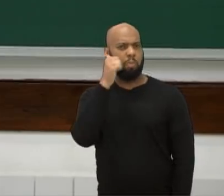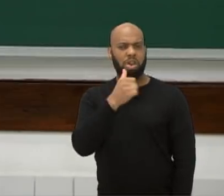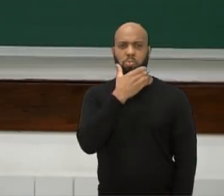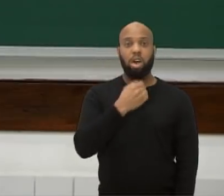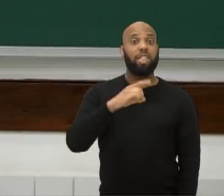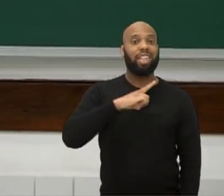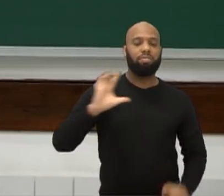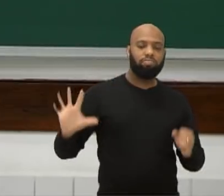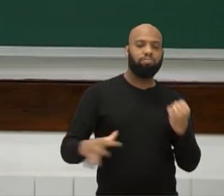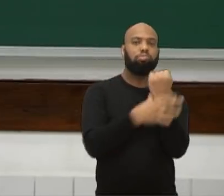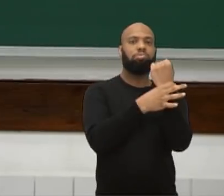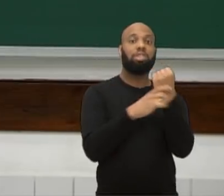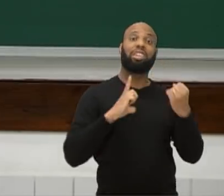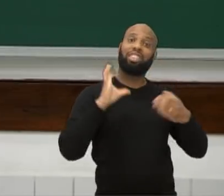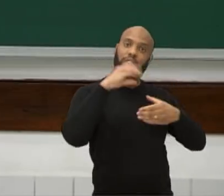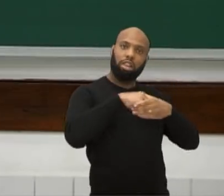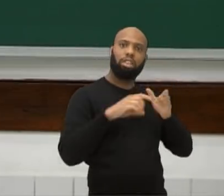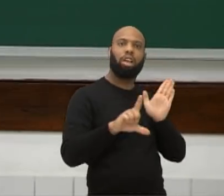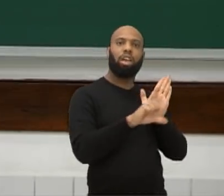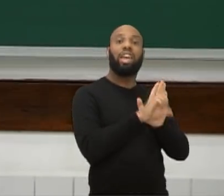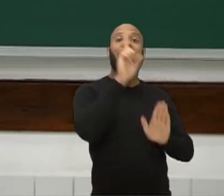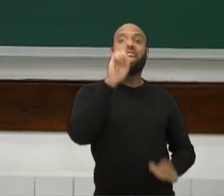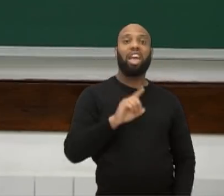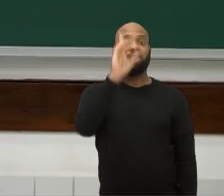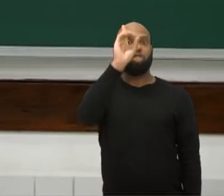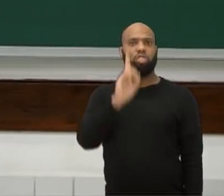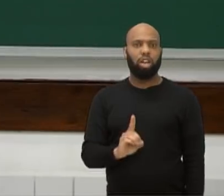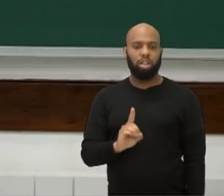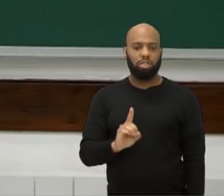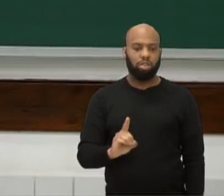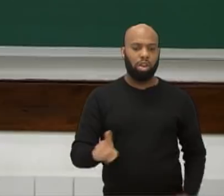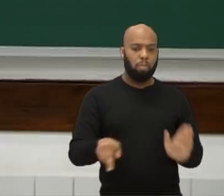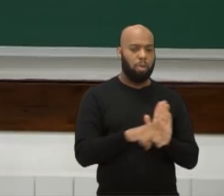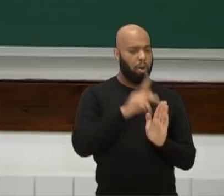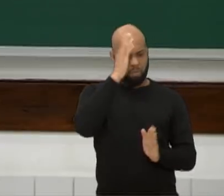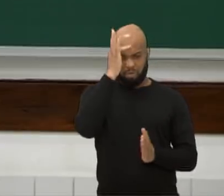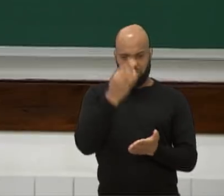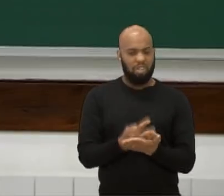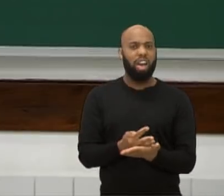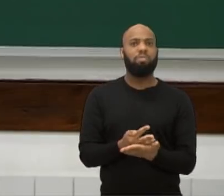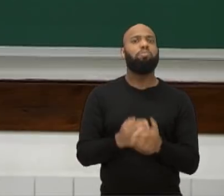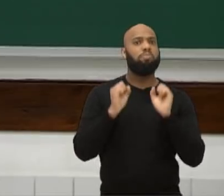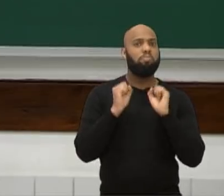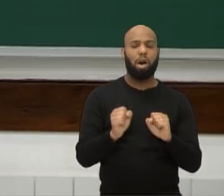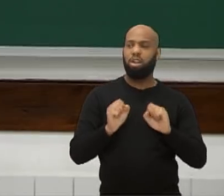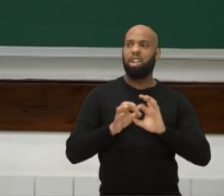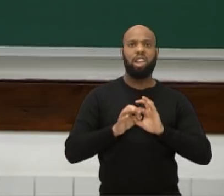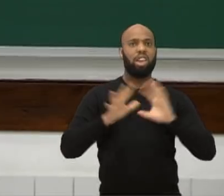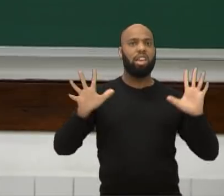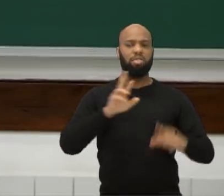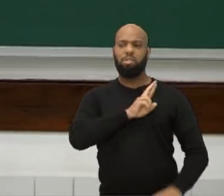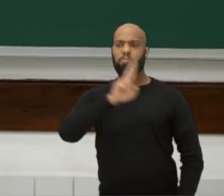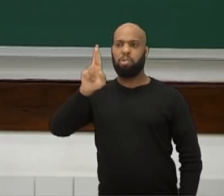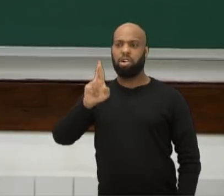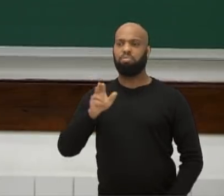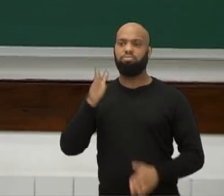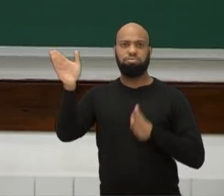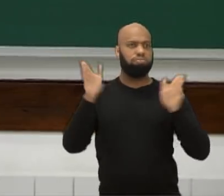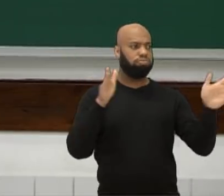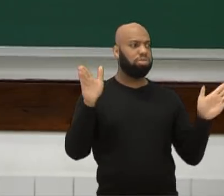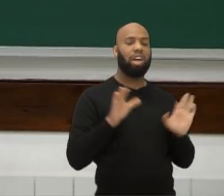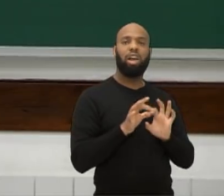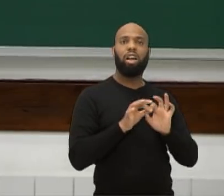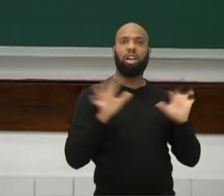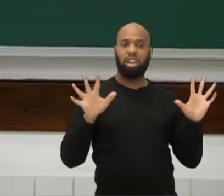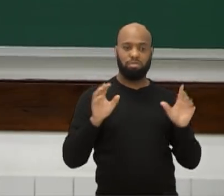tem garantido por lei o direito de ter a sua própria fé, a sua própria crença, de participar da